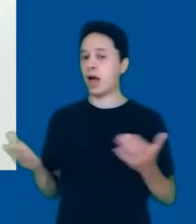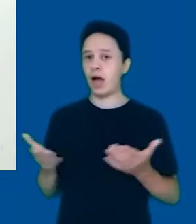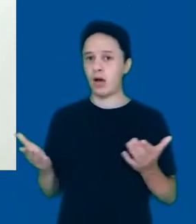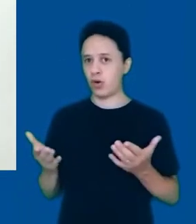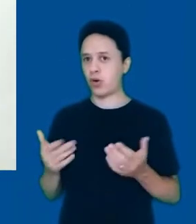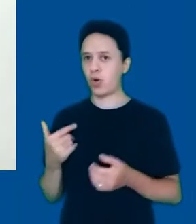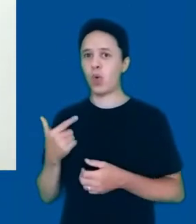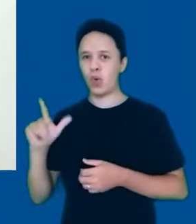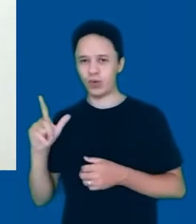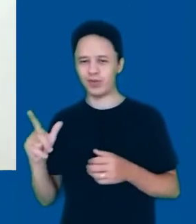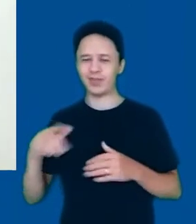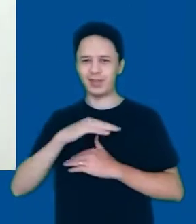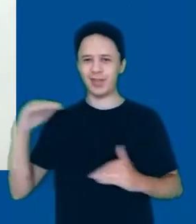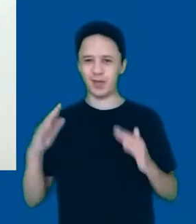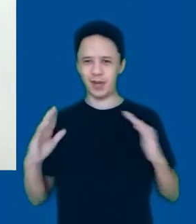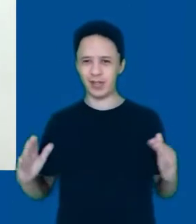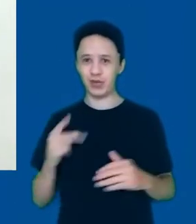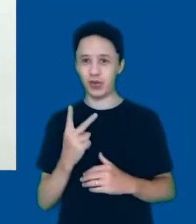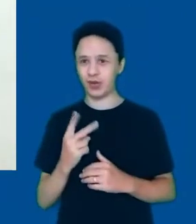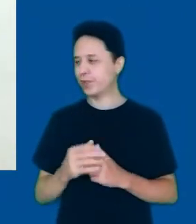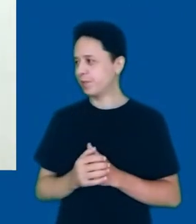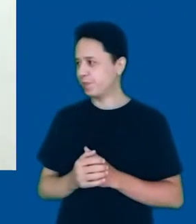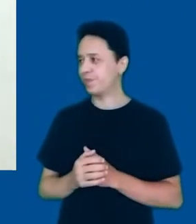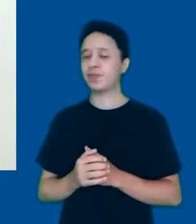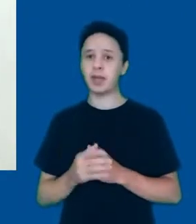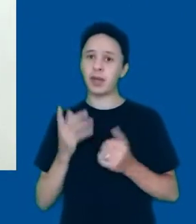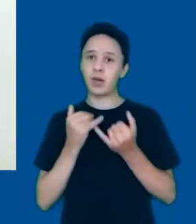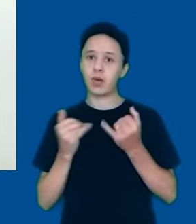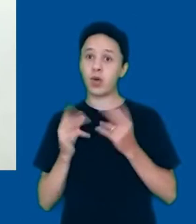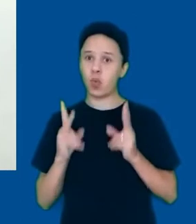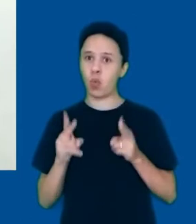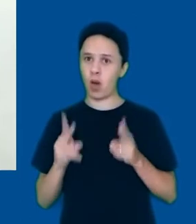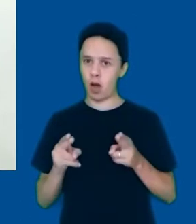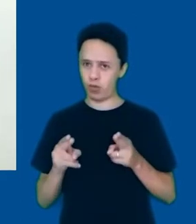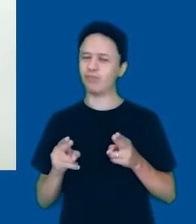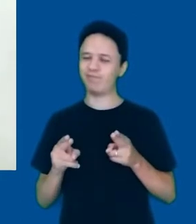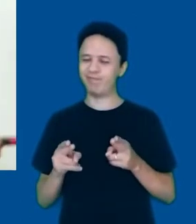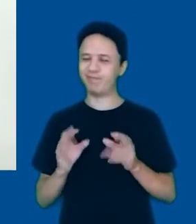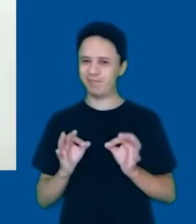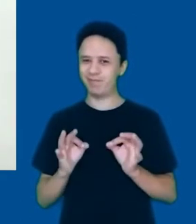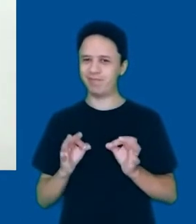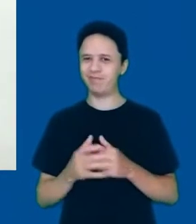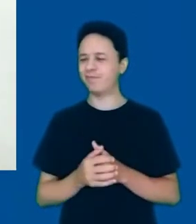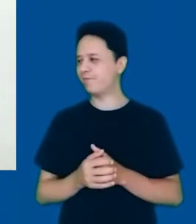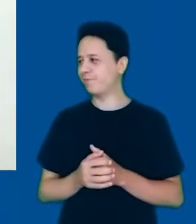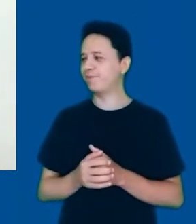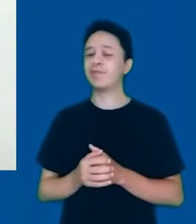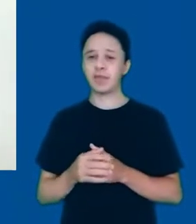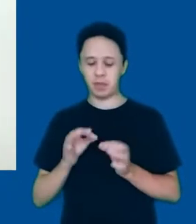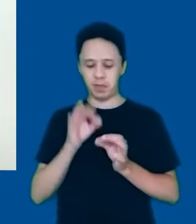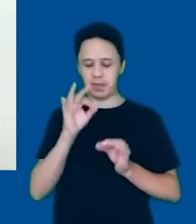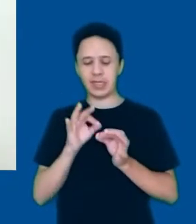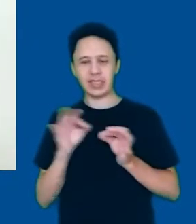pegar outro trapézio, tá? Esse trapézio aqui é semelhante a esse, tá? E semelhante é igualzinho, né? É